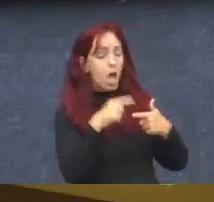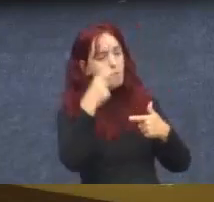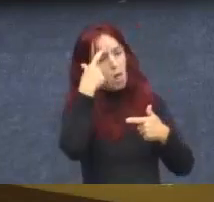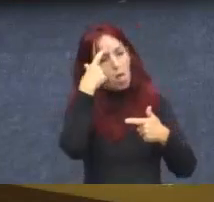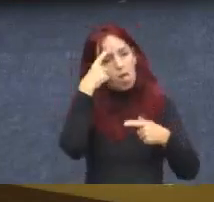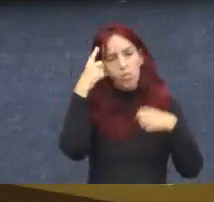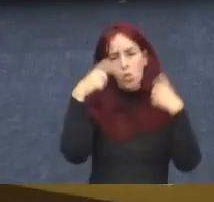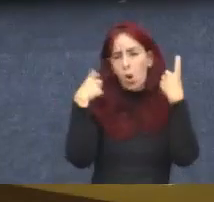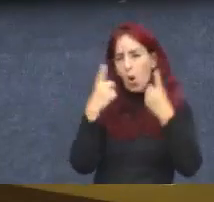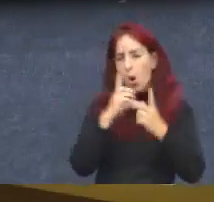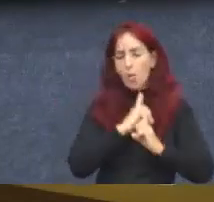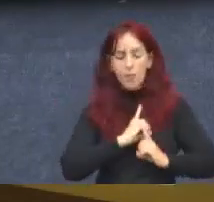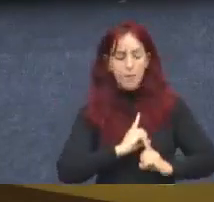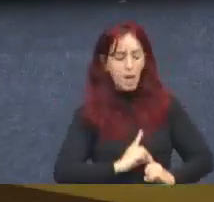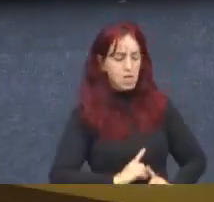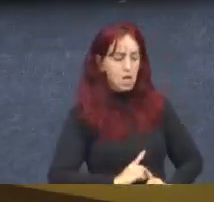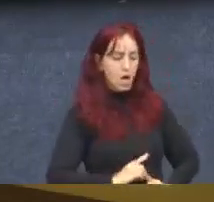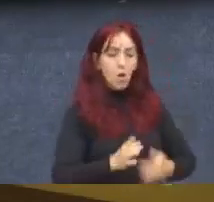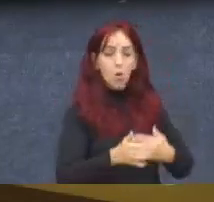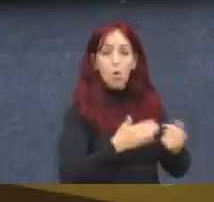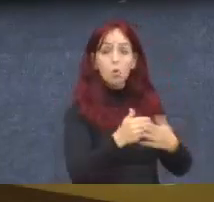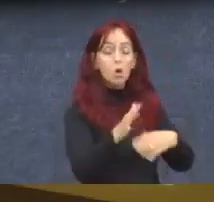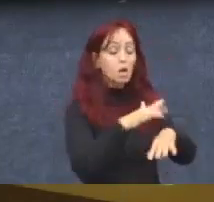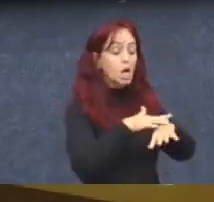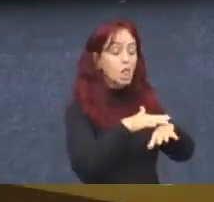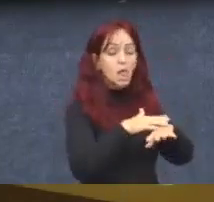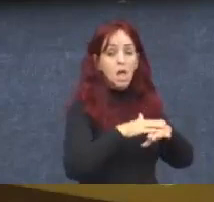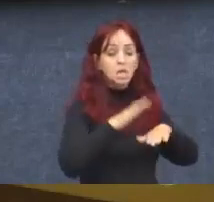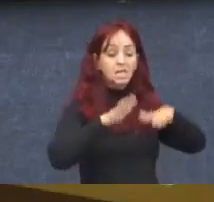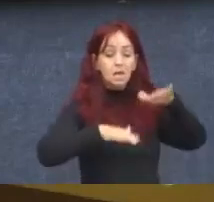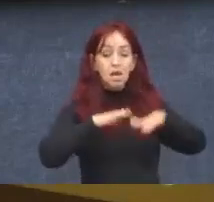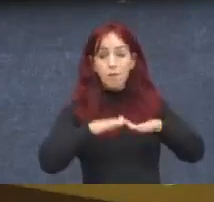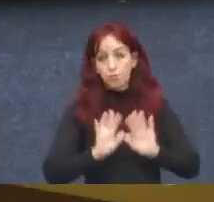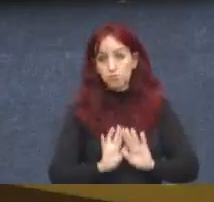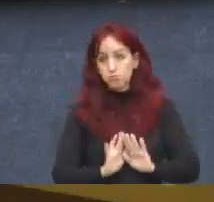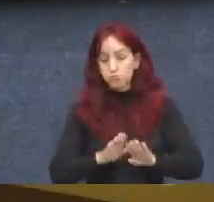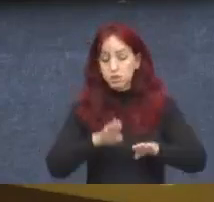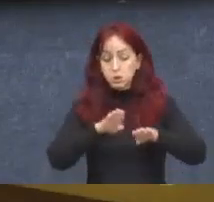esquizofrenia, depressão, qualquer tipo de desequilíbrio. E